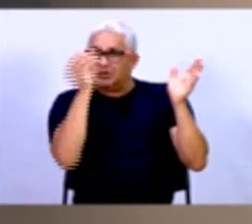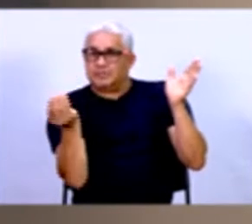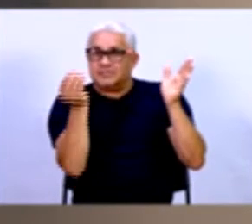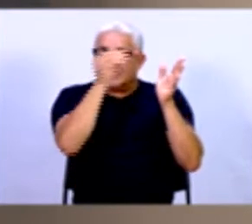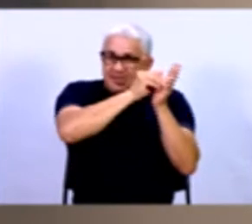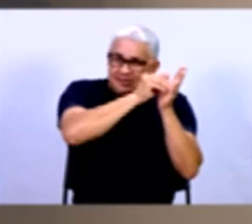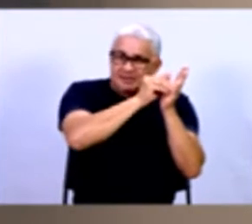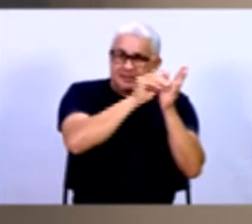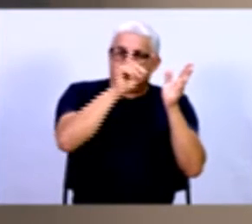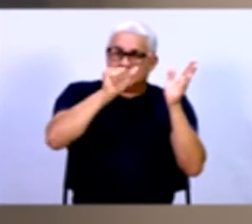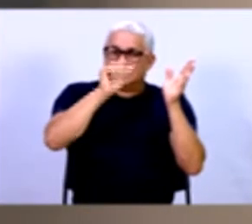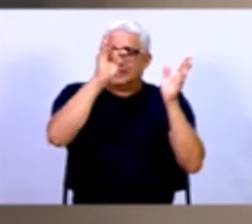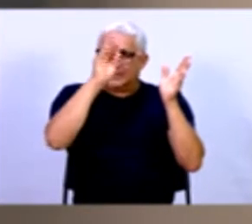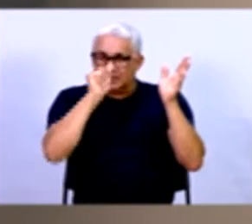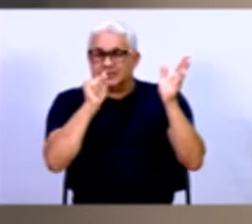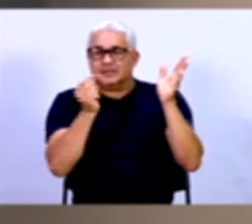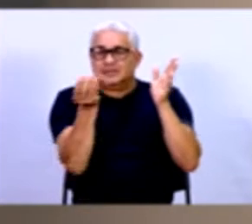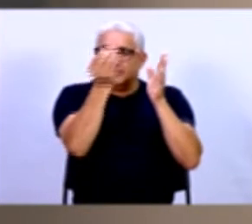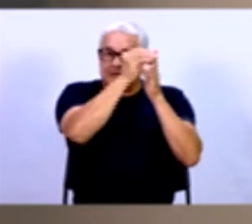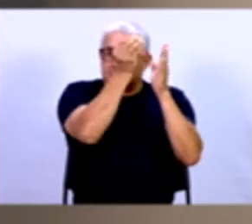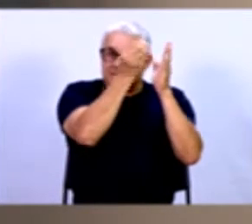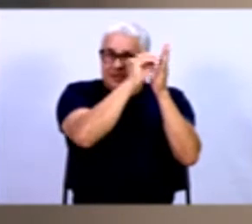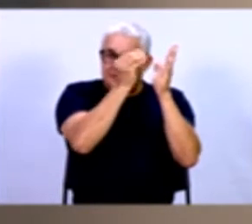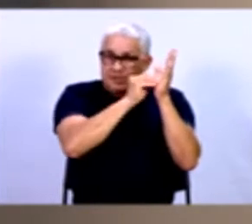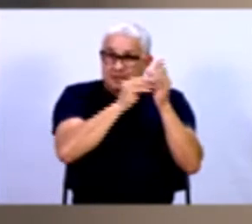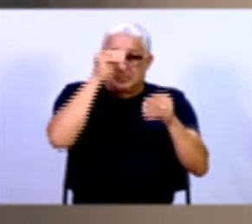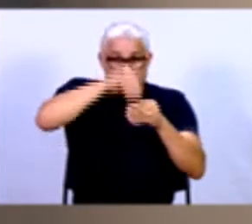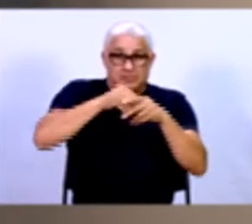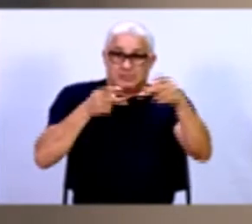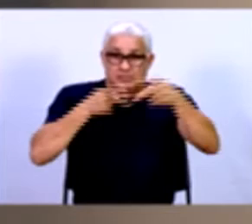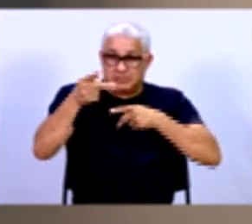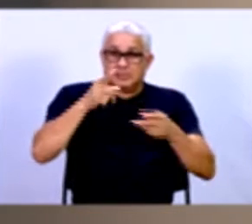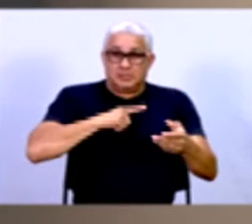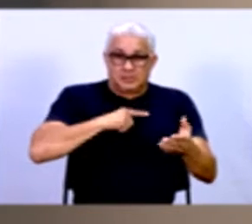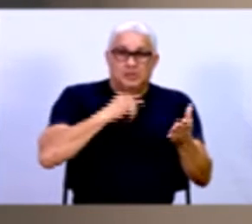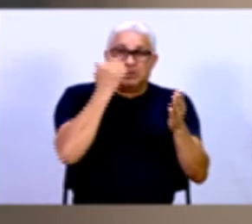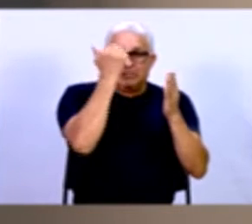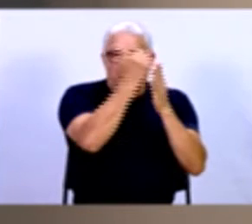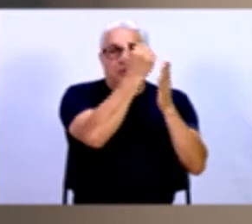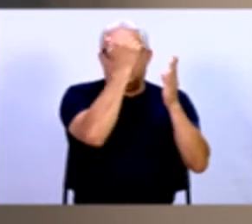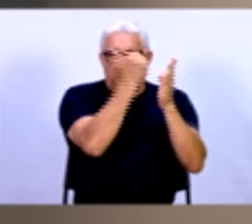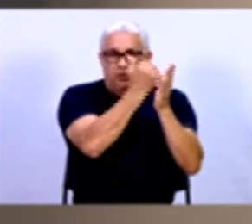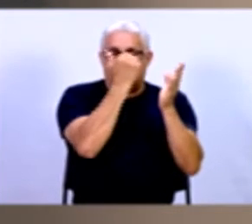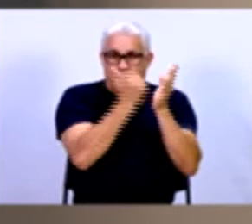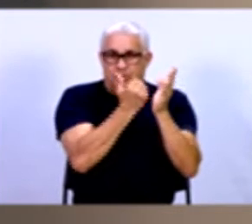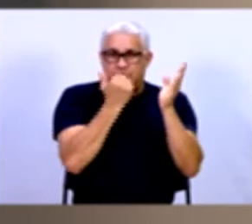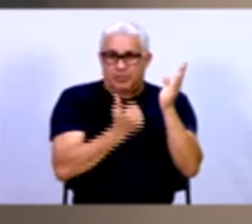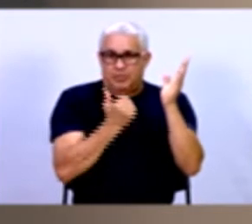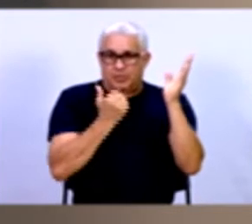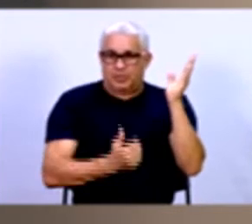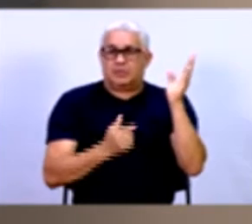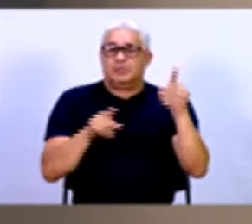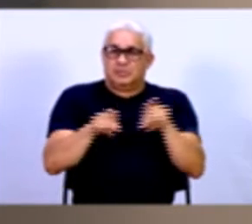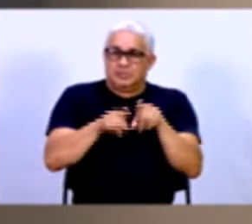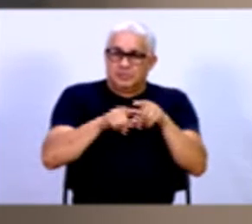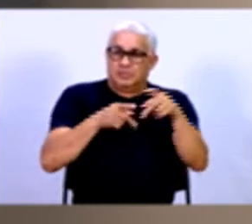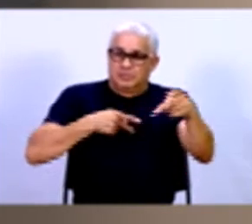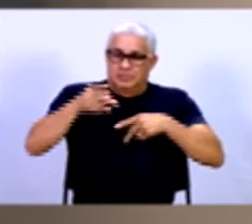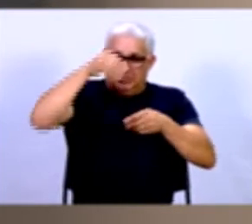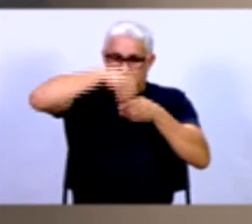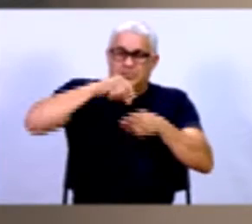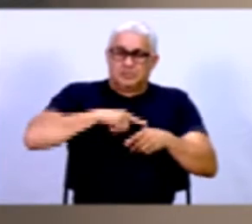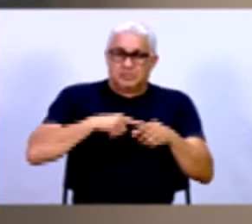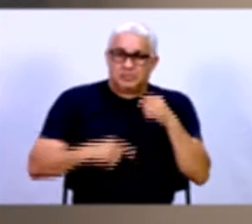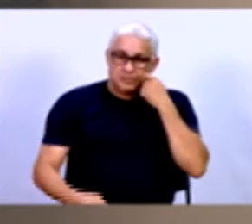vai ser feito isso. Então dentro do planejamento tem várias etapas, tá, pessoal? E dentro do planejamento também, a gente tem o